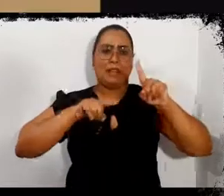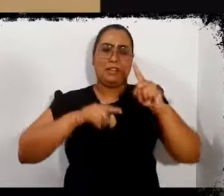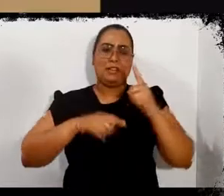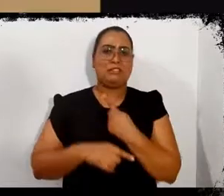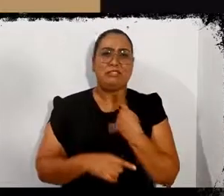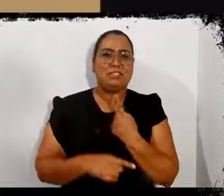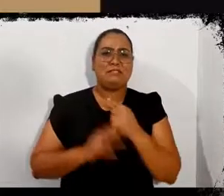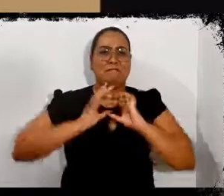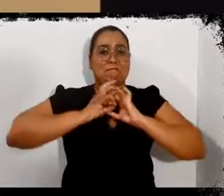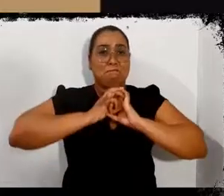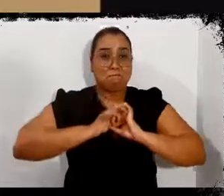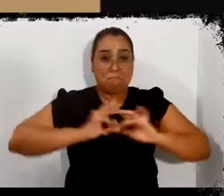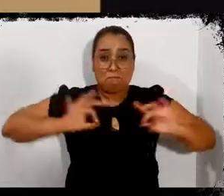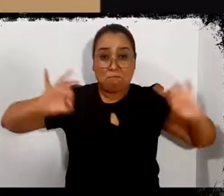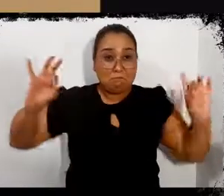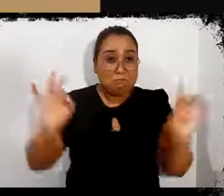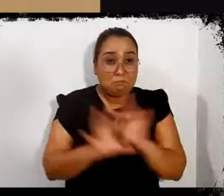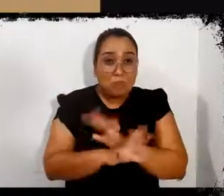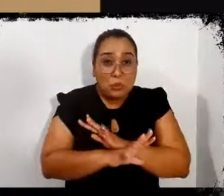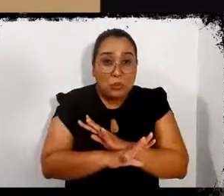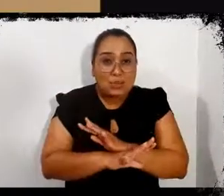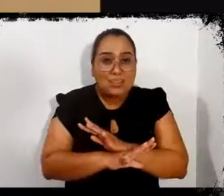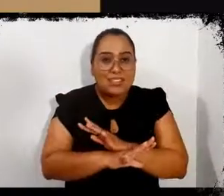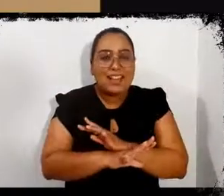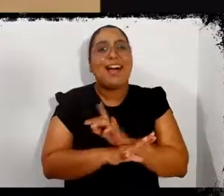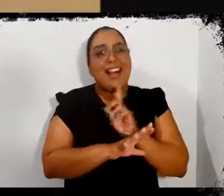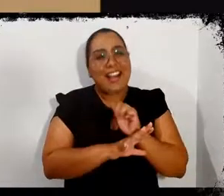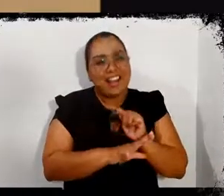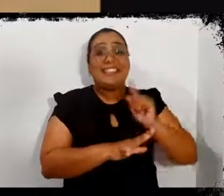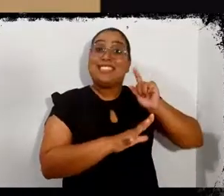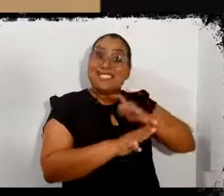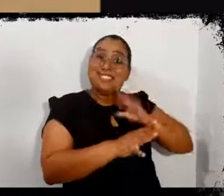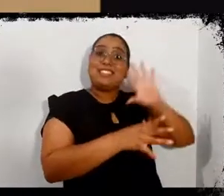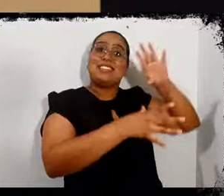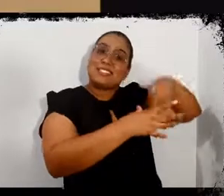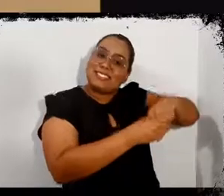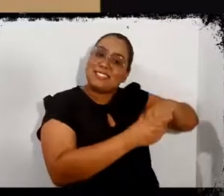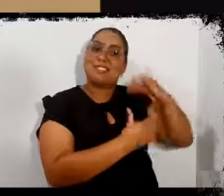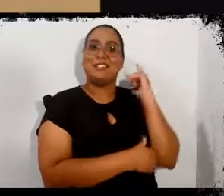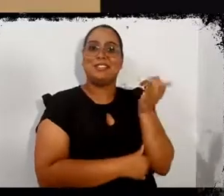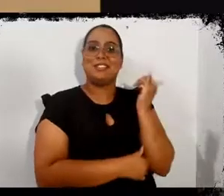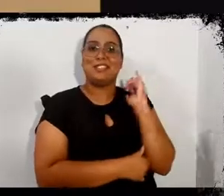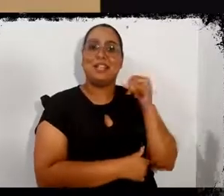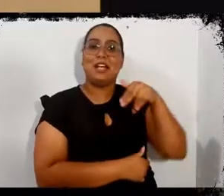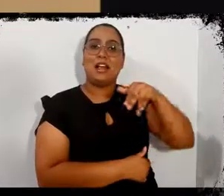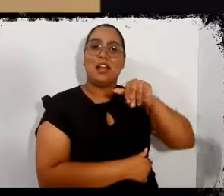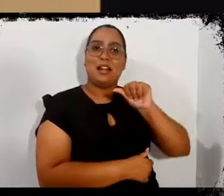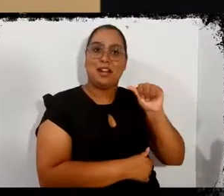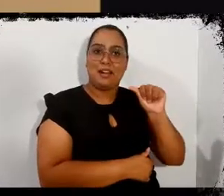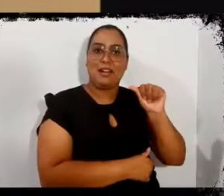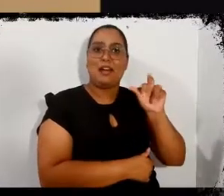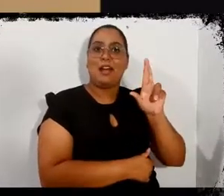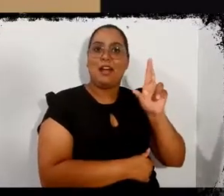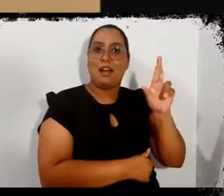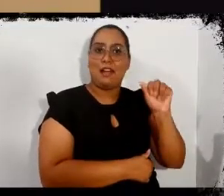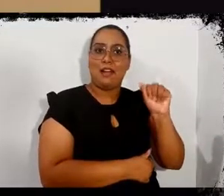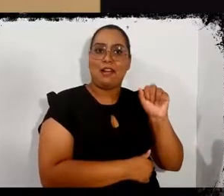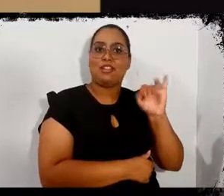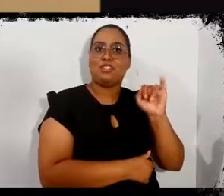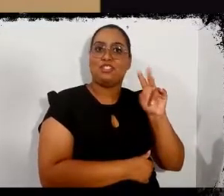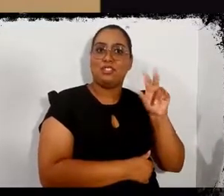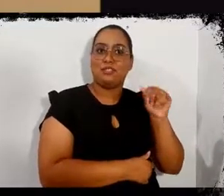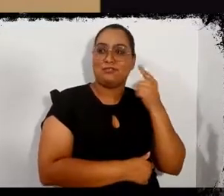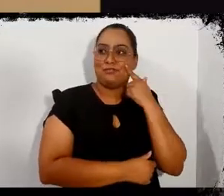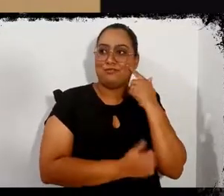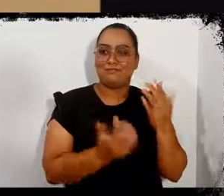e a edição polonesa de Morfologia do Conto Maravilhoso. Nós vemos